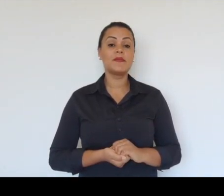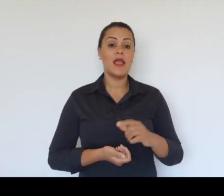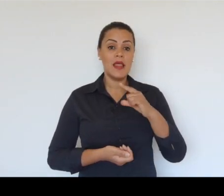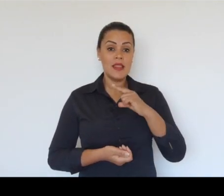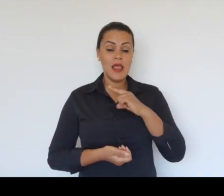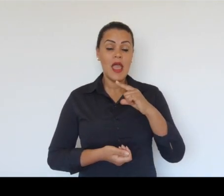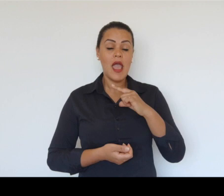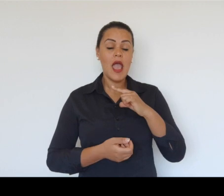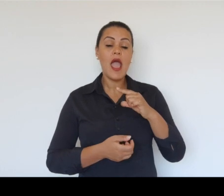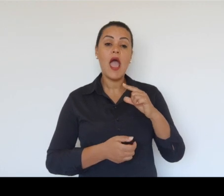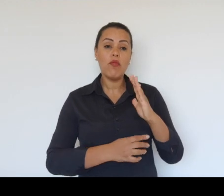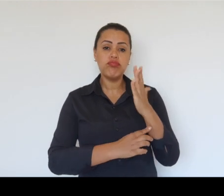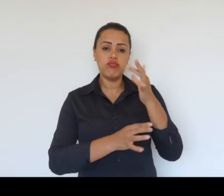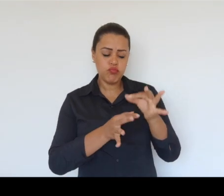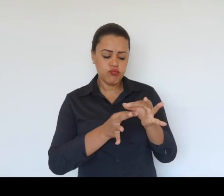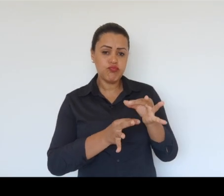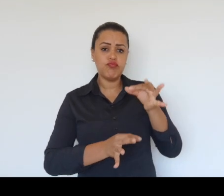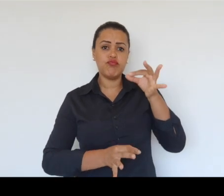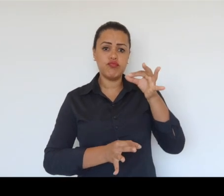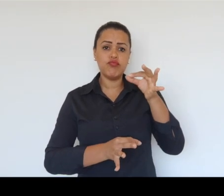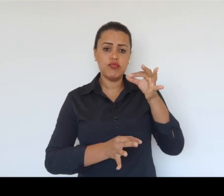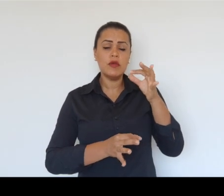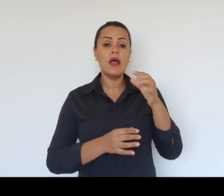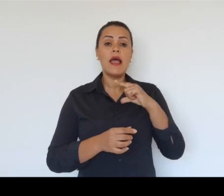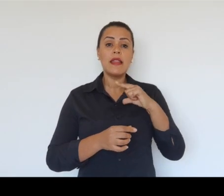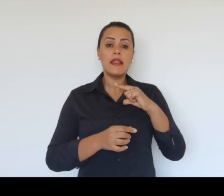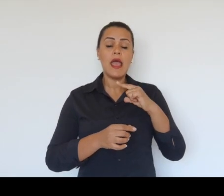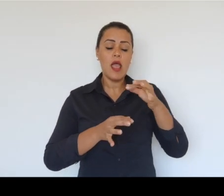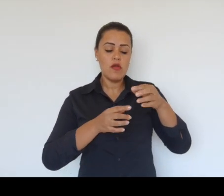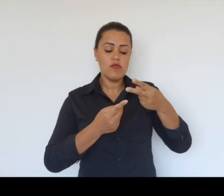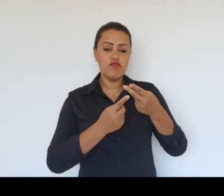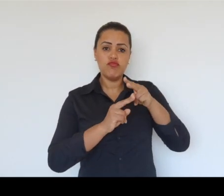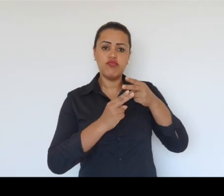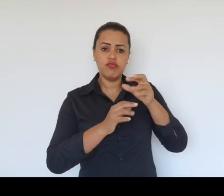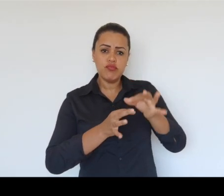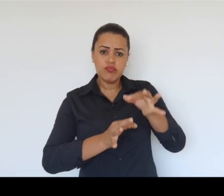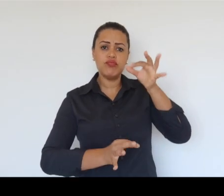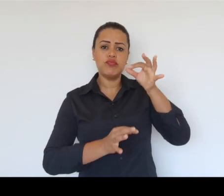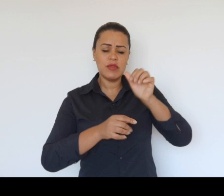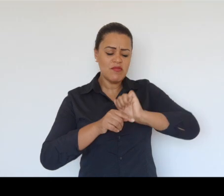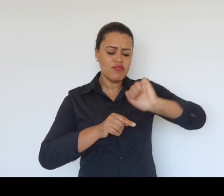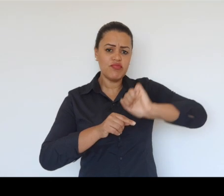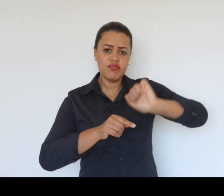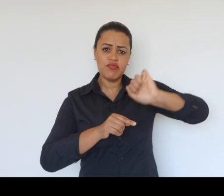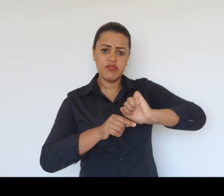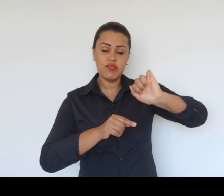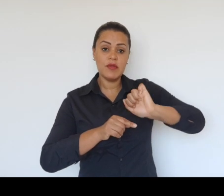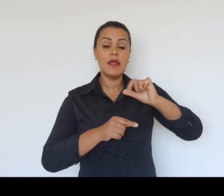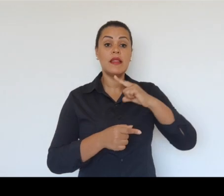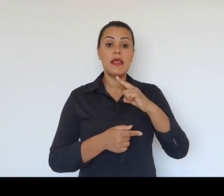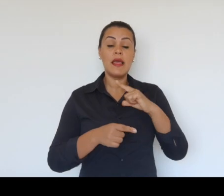É uma fibra vegetal. É a parte externa de um cipó raspado. Também tem umas